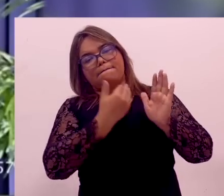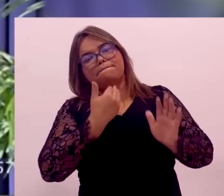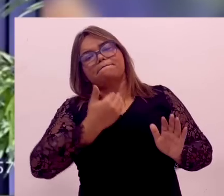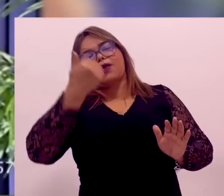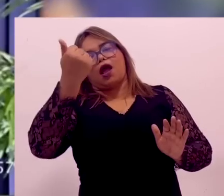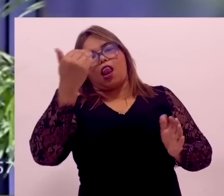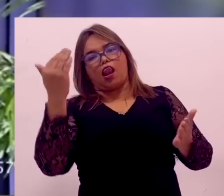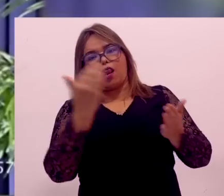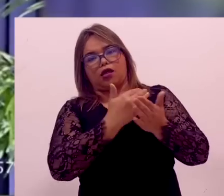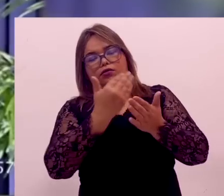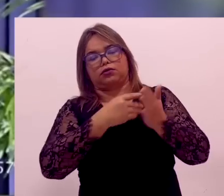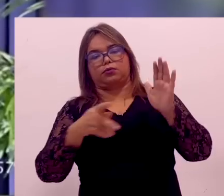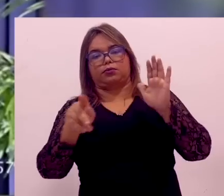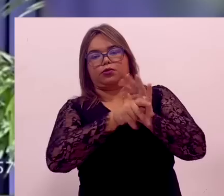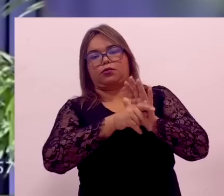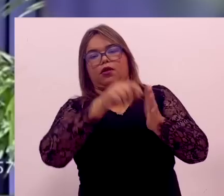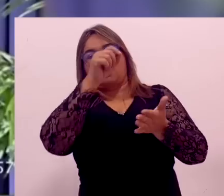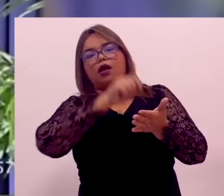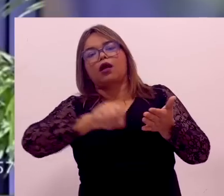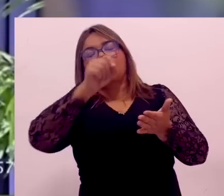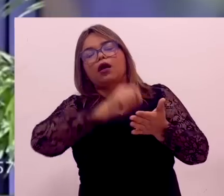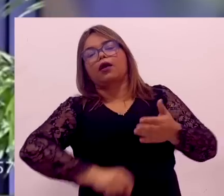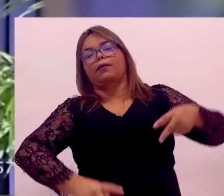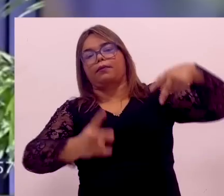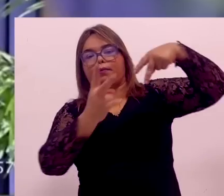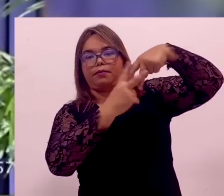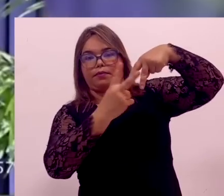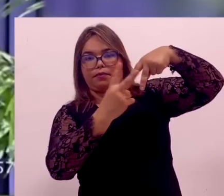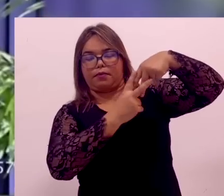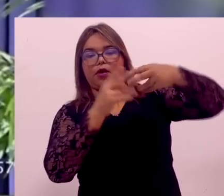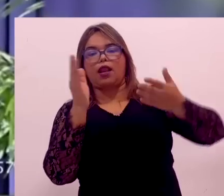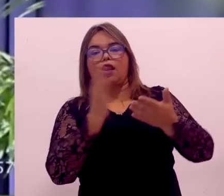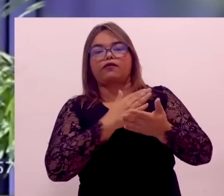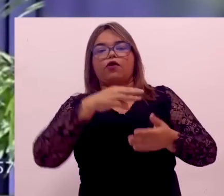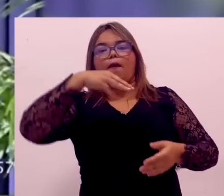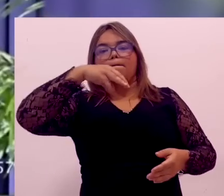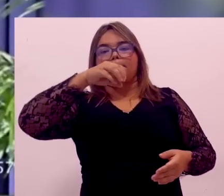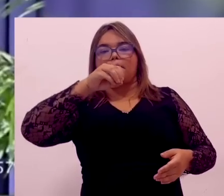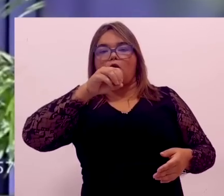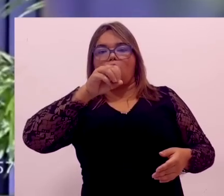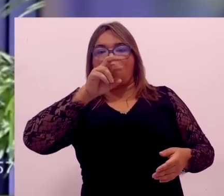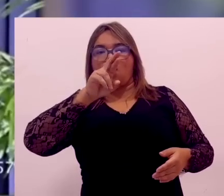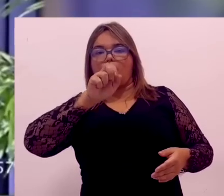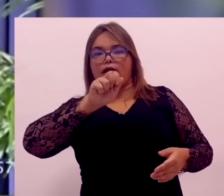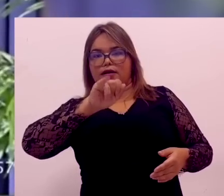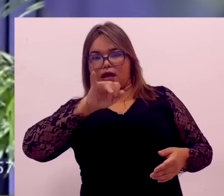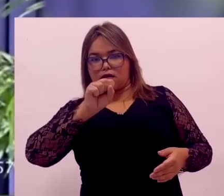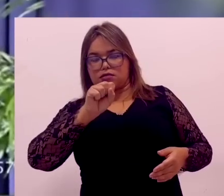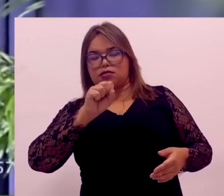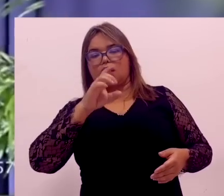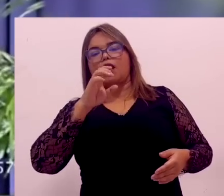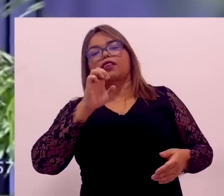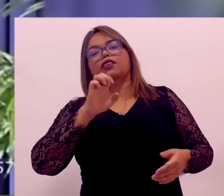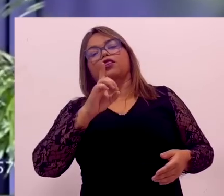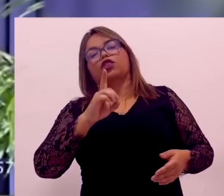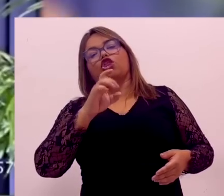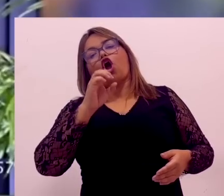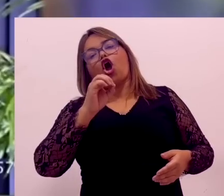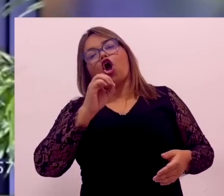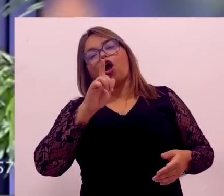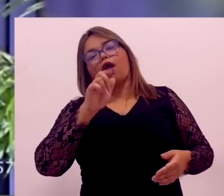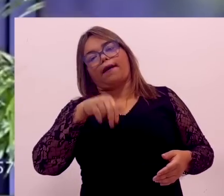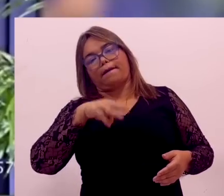originais, as melhores fontes. O livro Morais e Dogma é um livro escrito por Albert